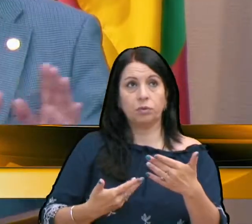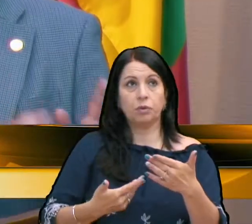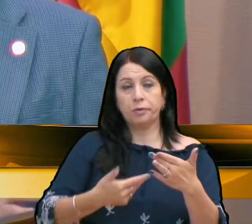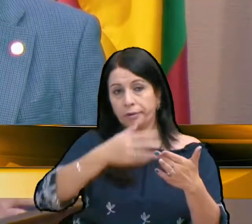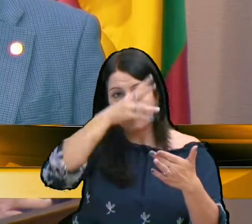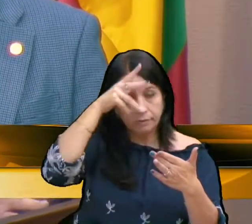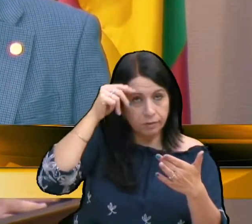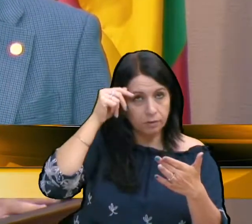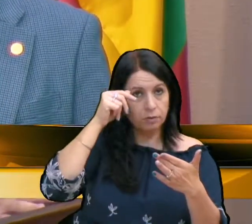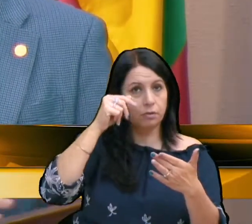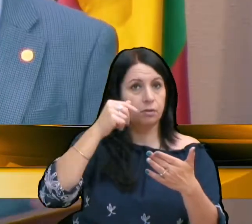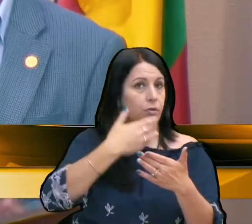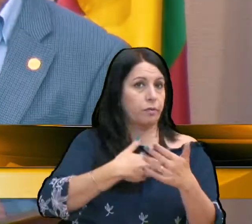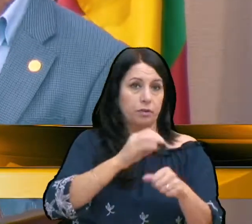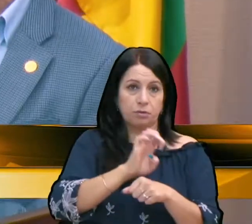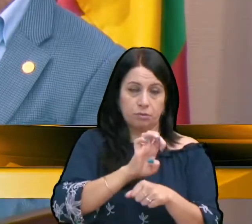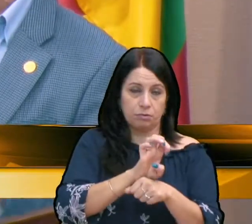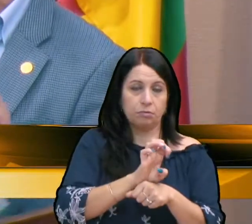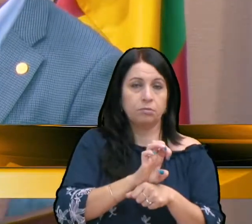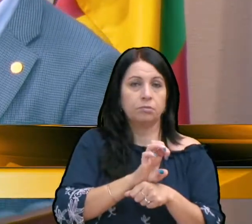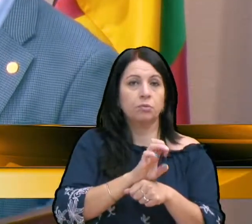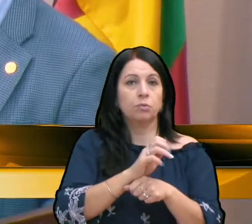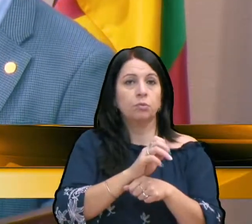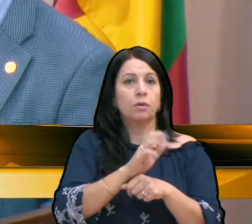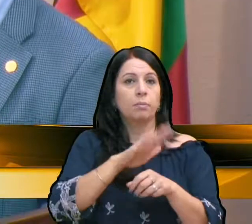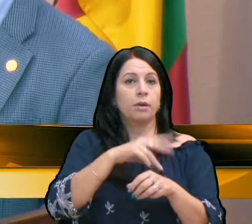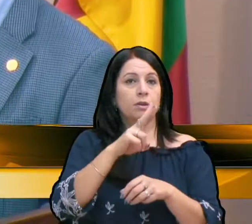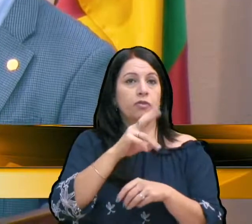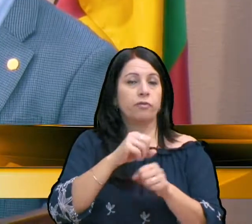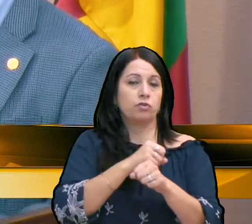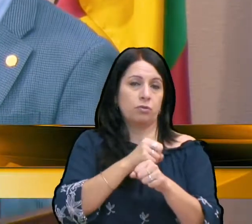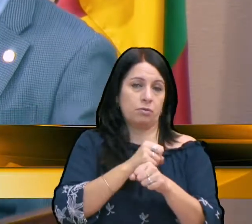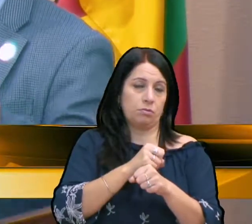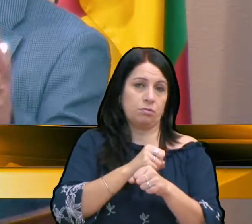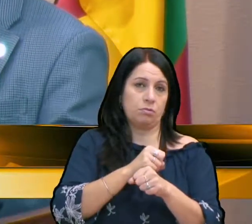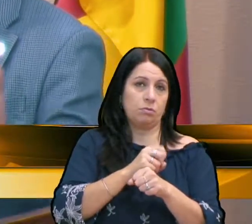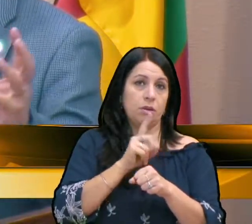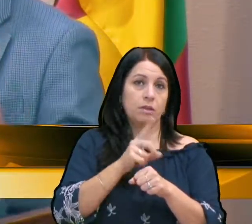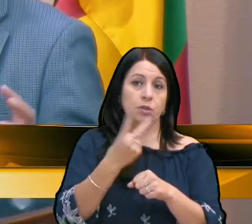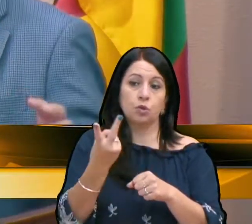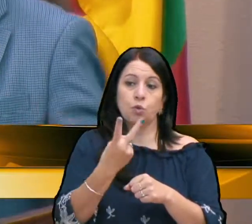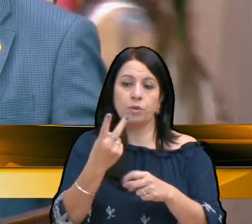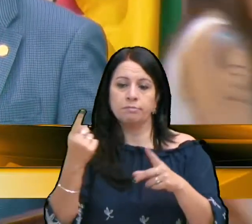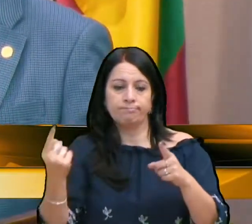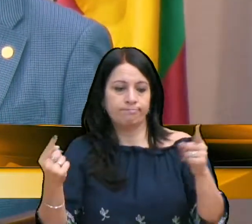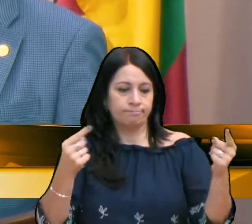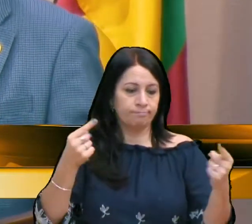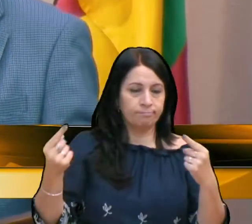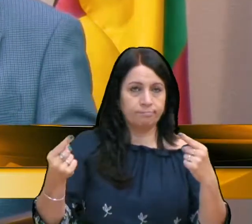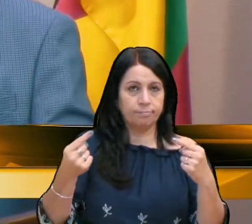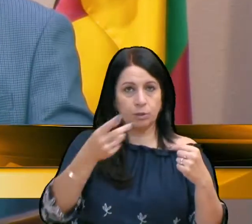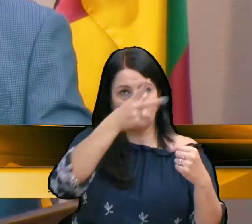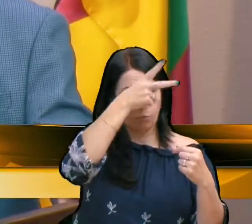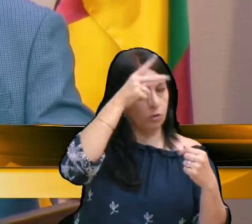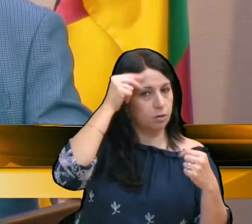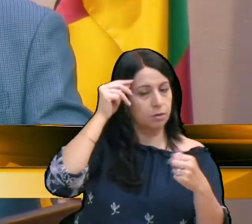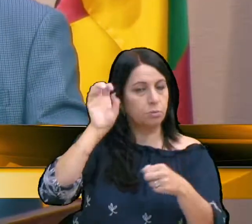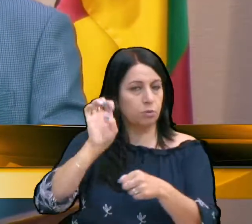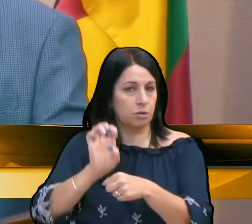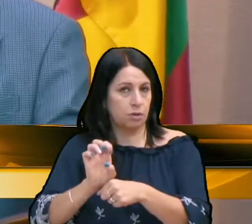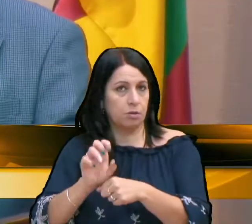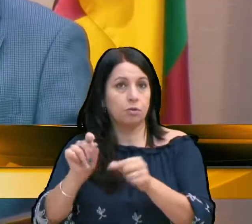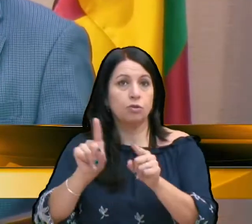quem estava no governo estadual, há mais de 20 anos, esses dois entes federativos sempre fizeram